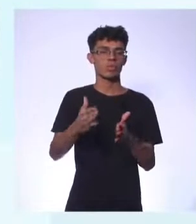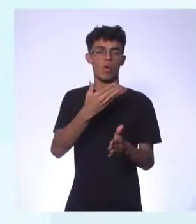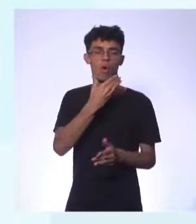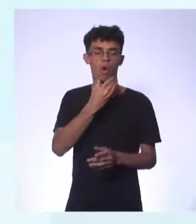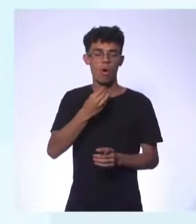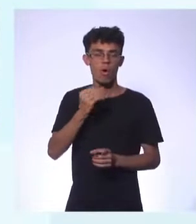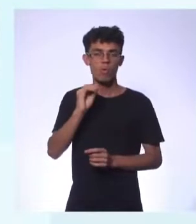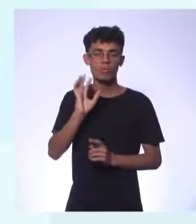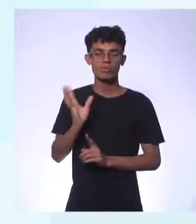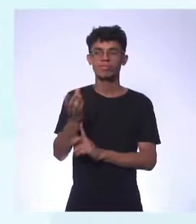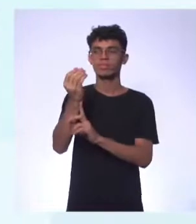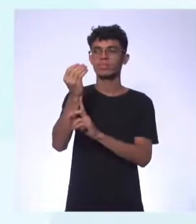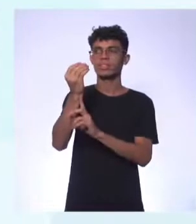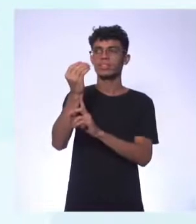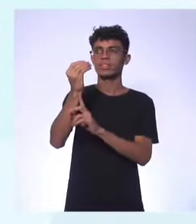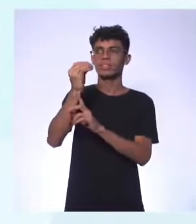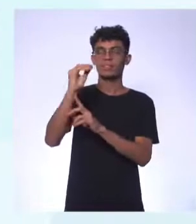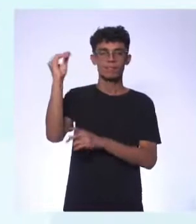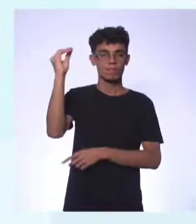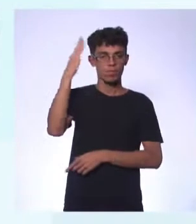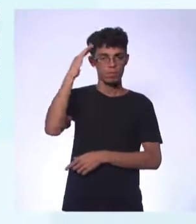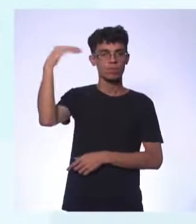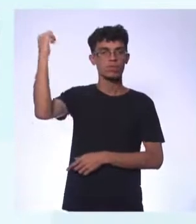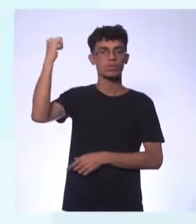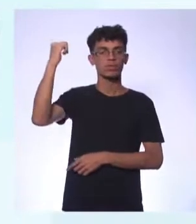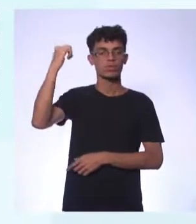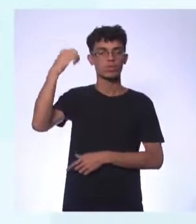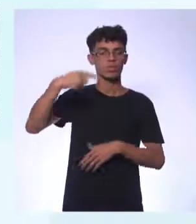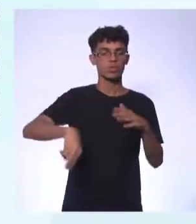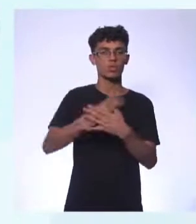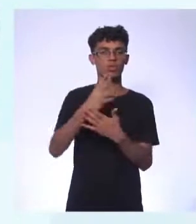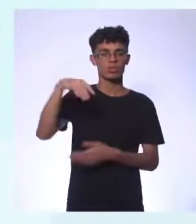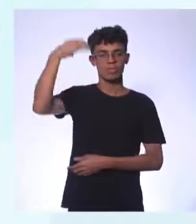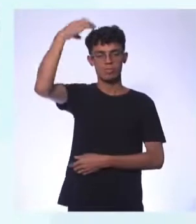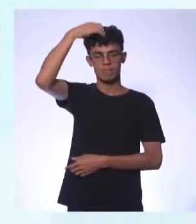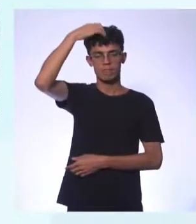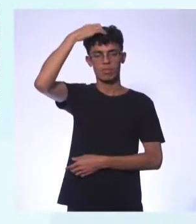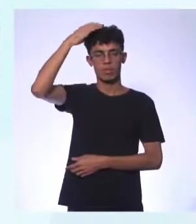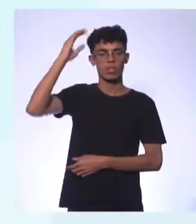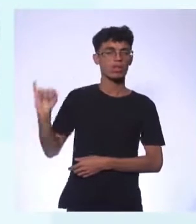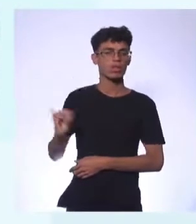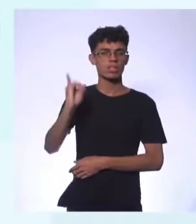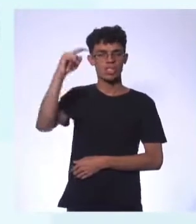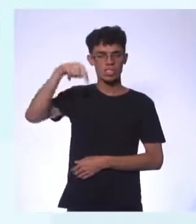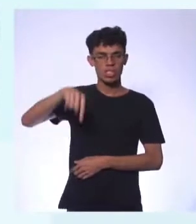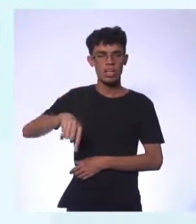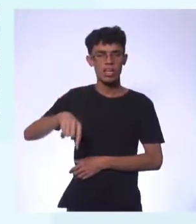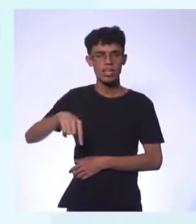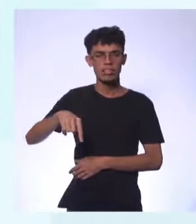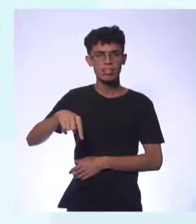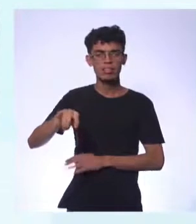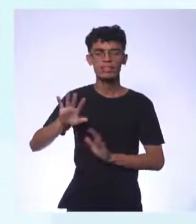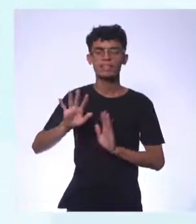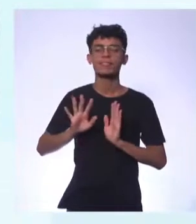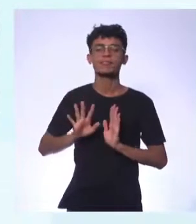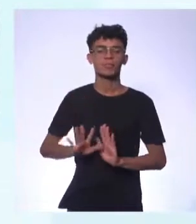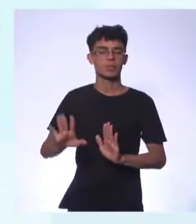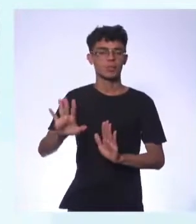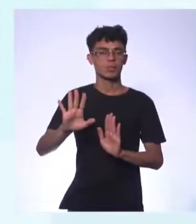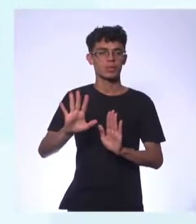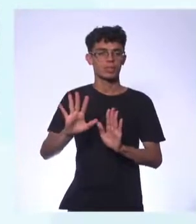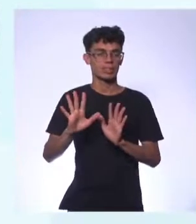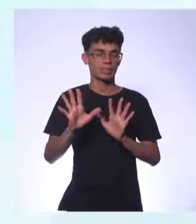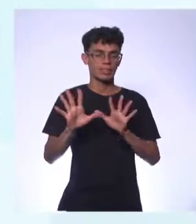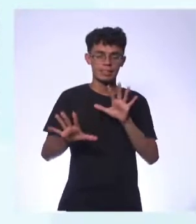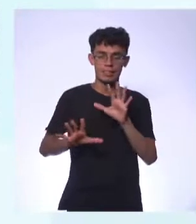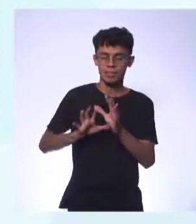artista gráfico do Segundo Reinado, tá? Mesmo com essa importância toda, não pense que ele caiu nas graças do imperador